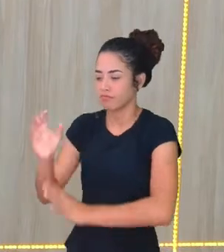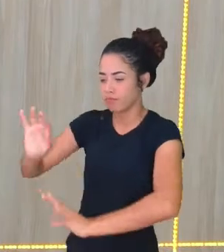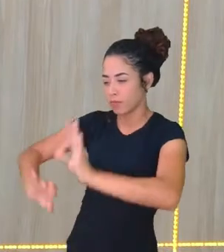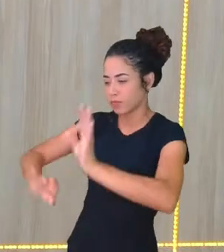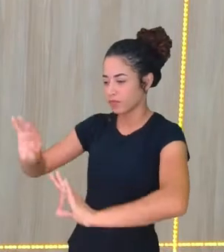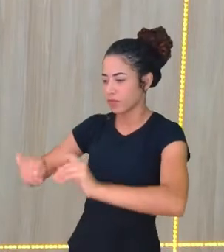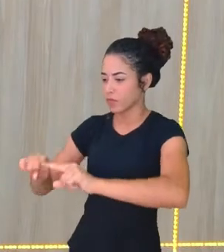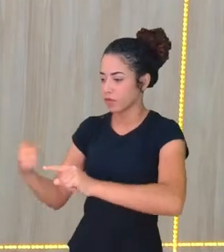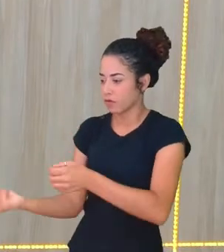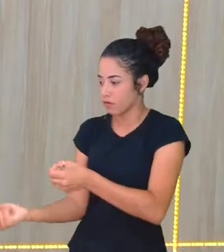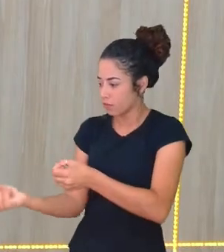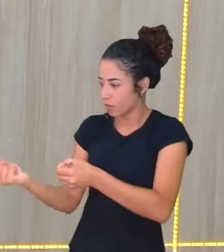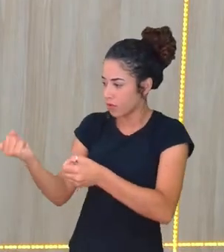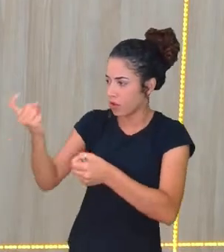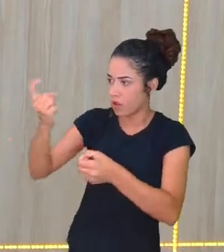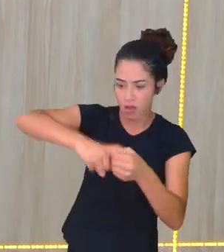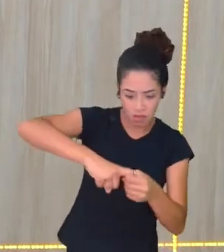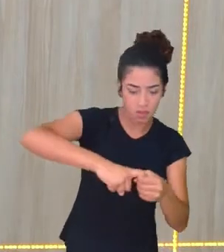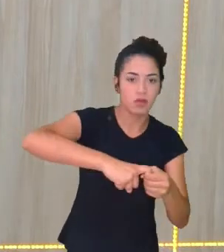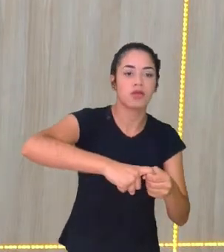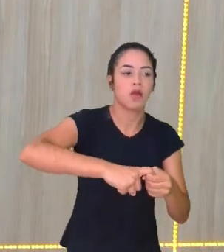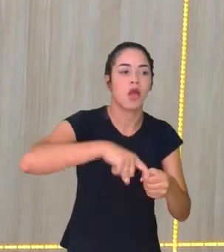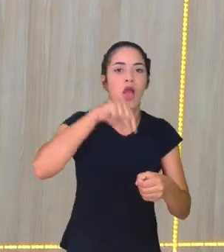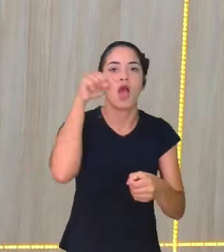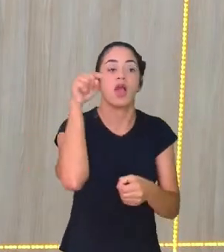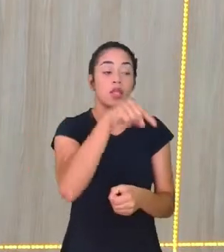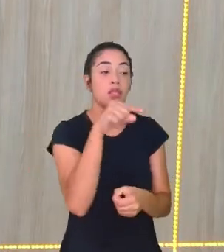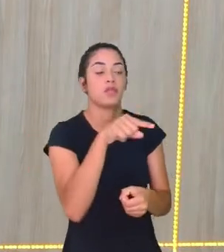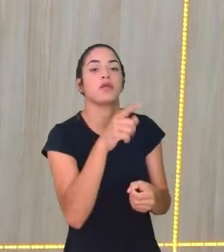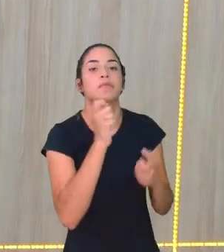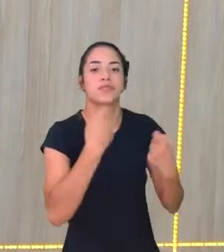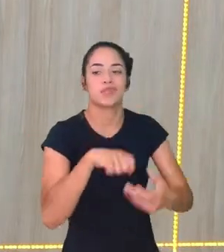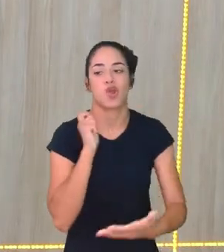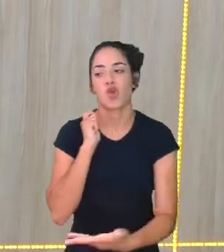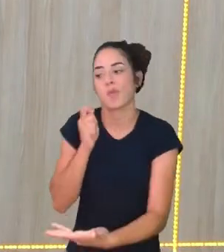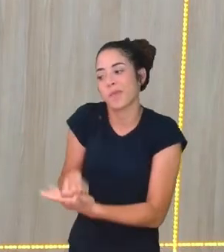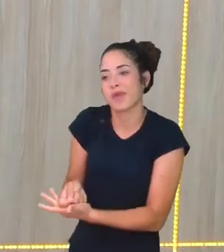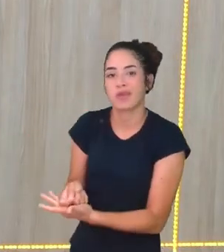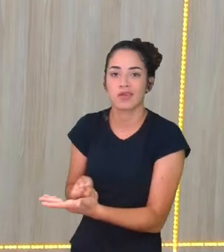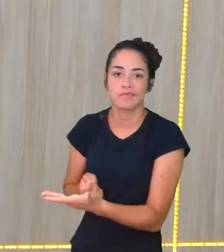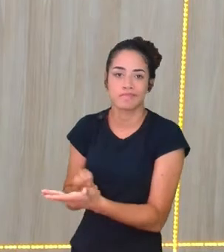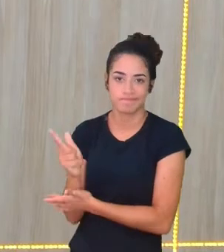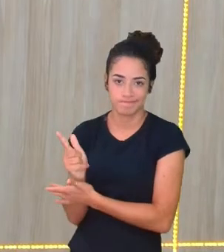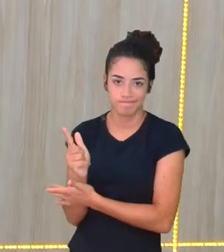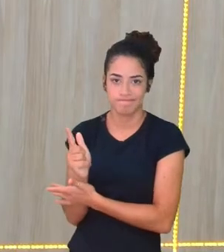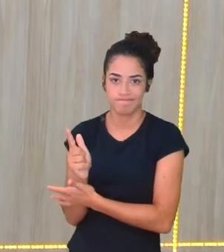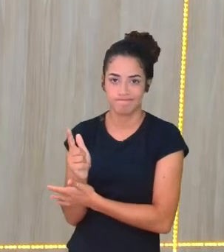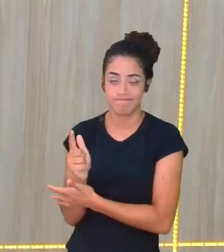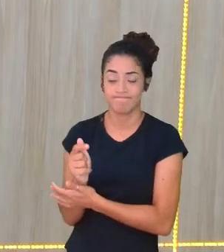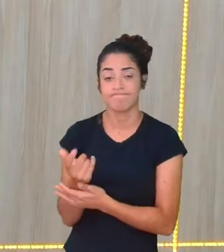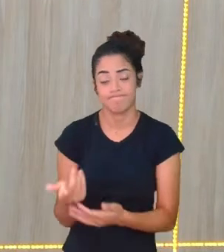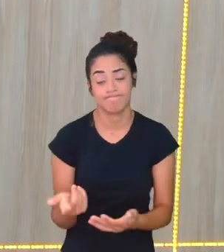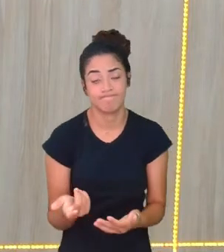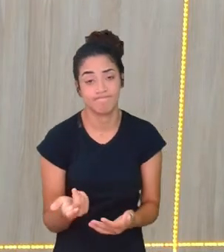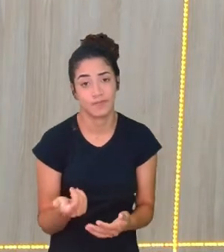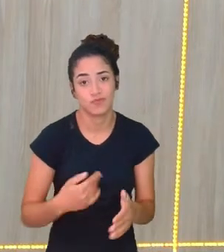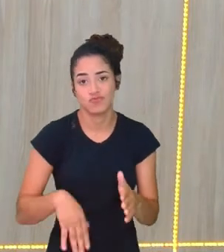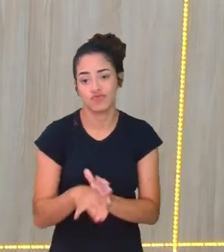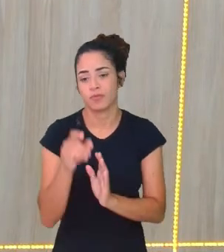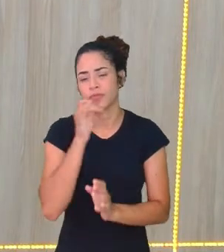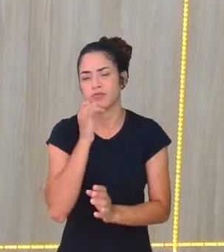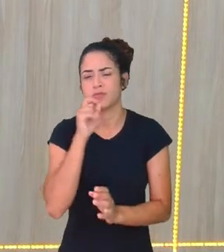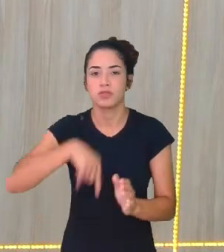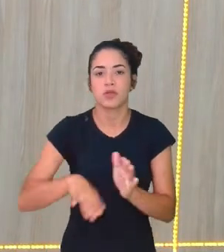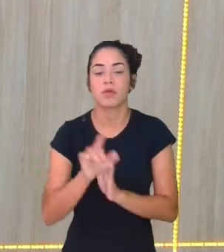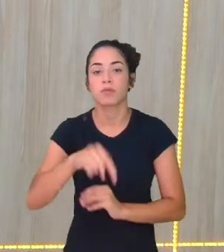devolveu isso para Colônia que tinha obrigação de comprá-lo então não muitas vezes acontecer inclusive de chegar em produtos aqui